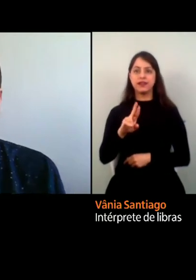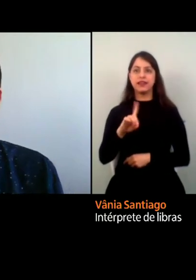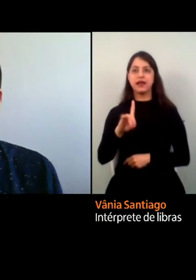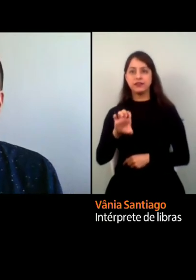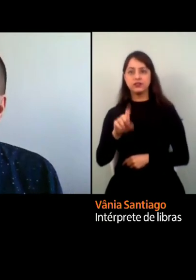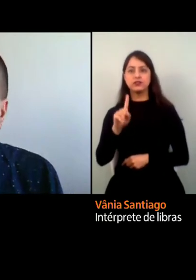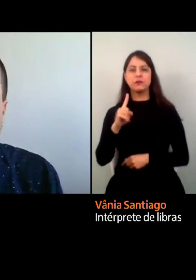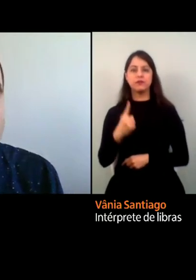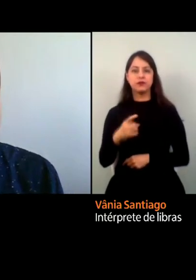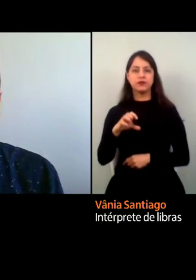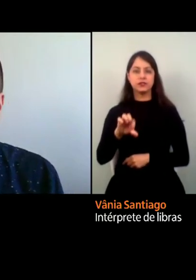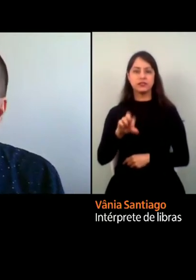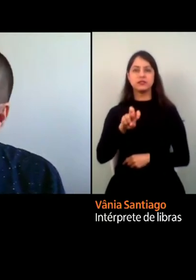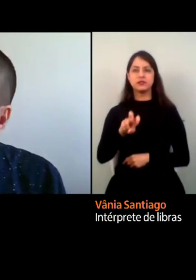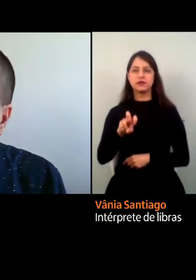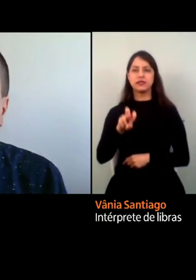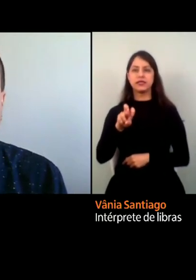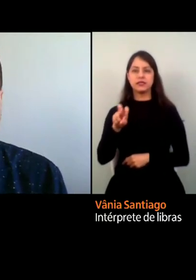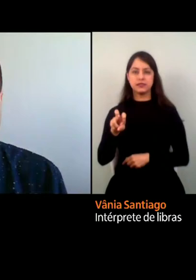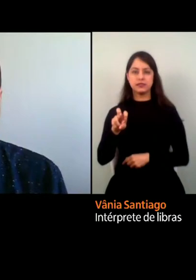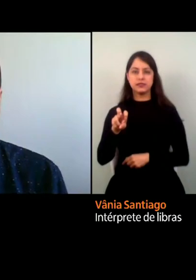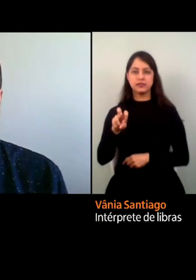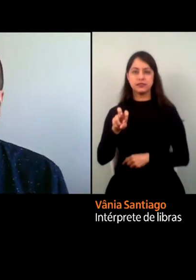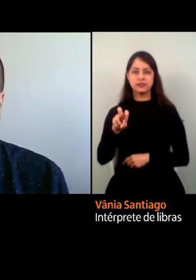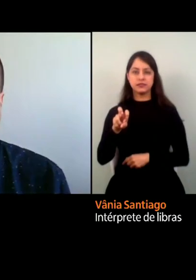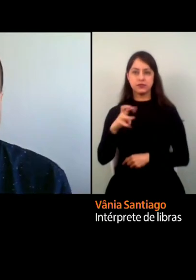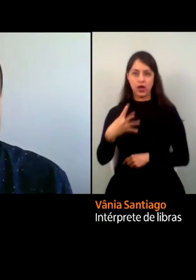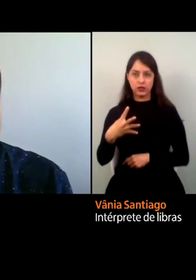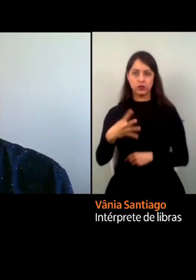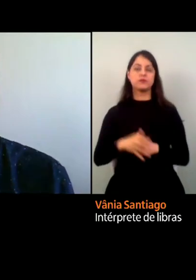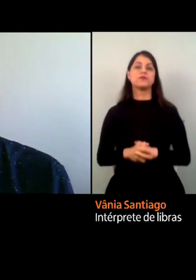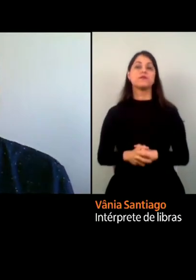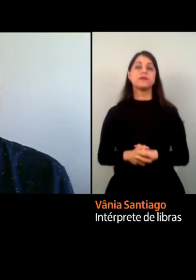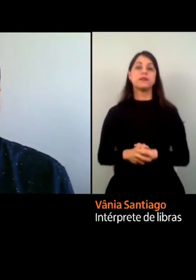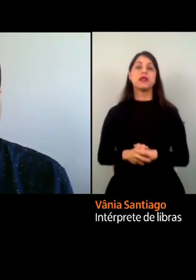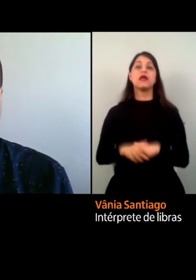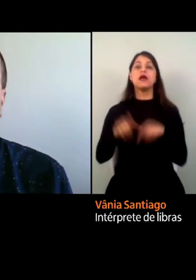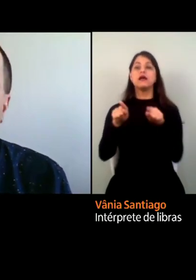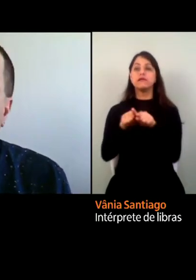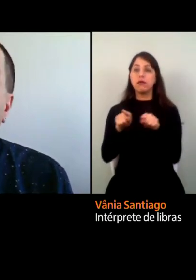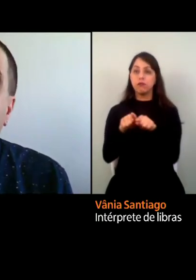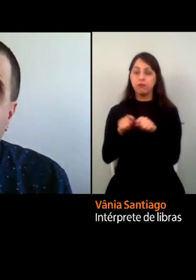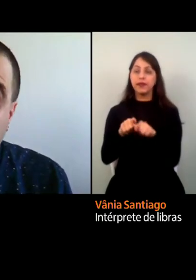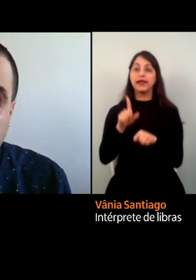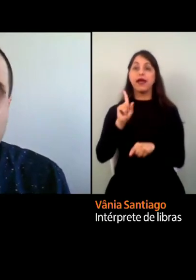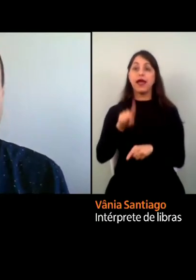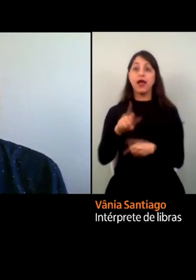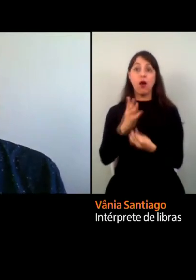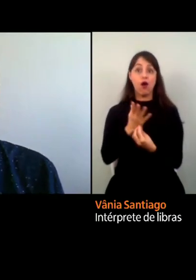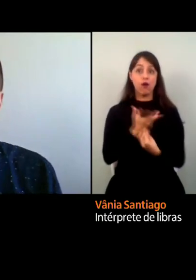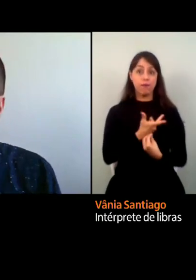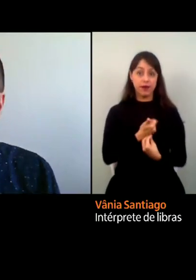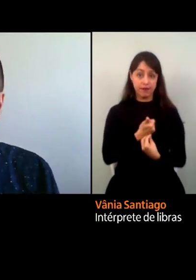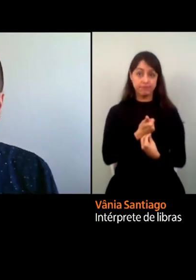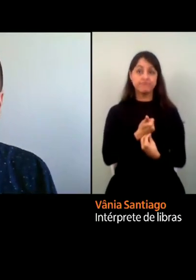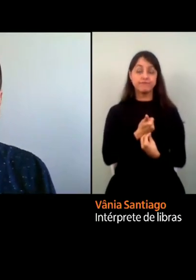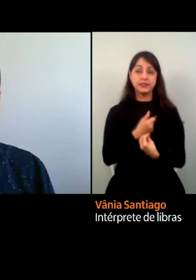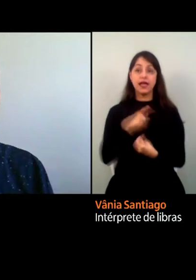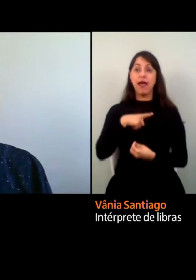arquivos, como a impiedosa e implacável sátira Mussolini, intitulada Yellow Caesar,